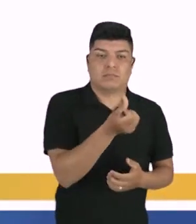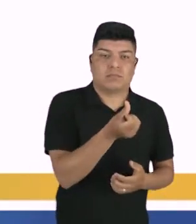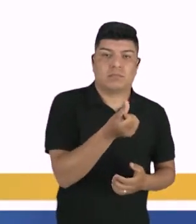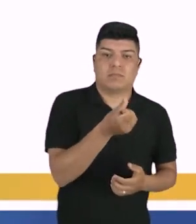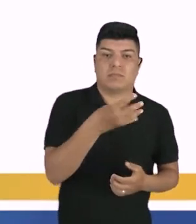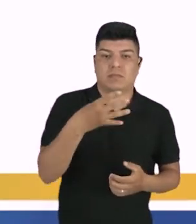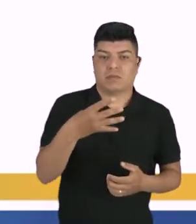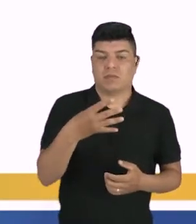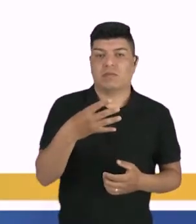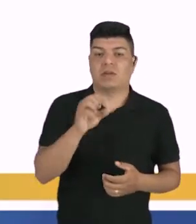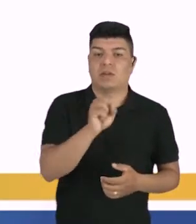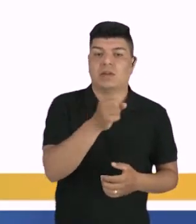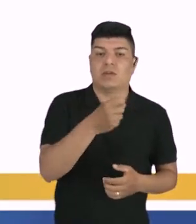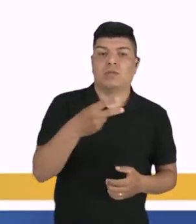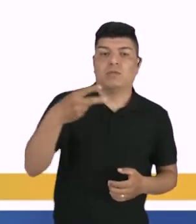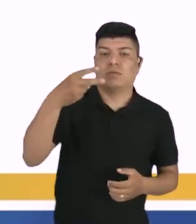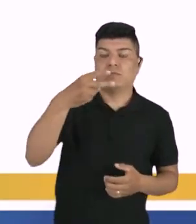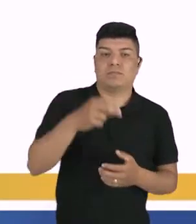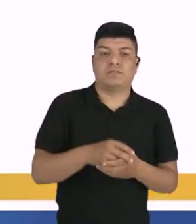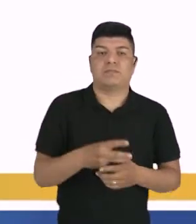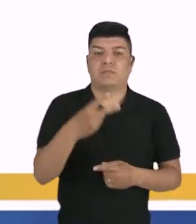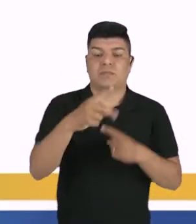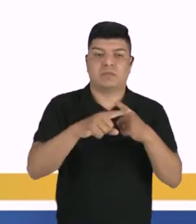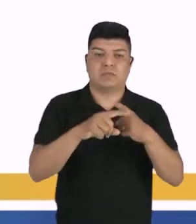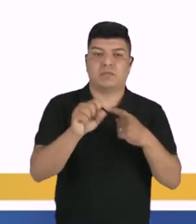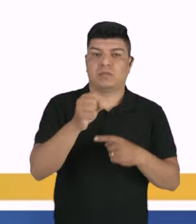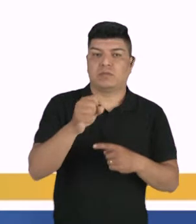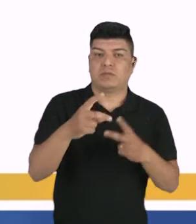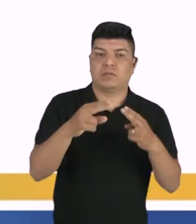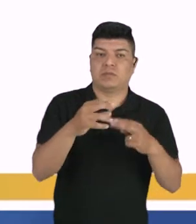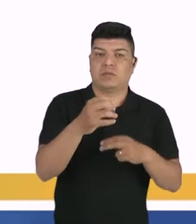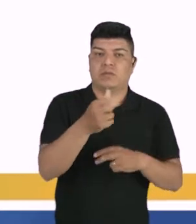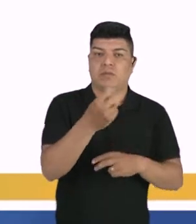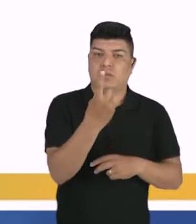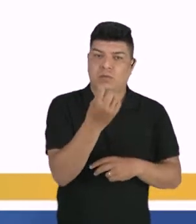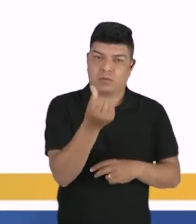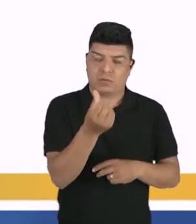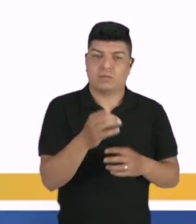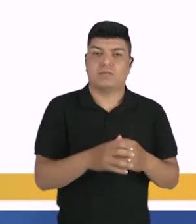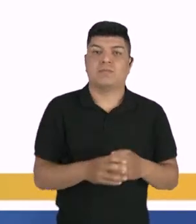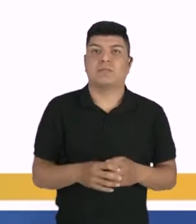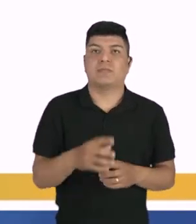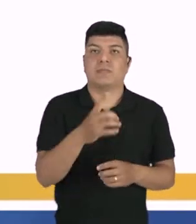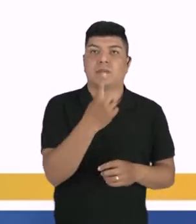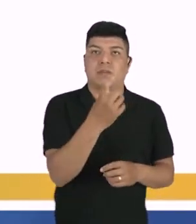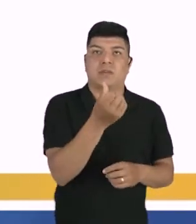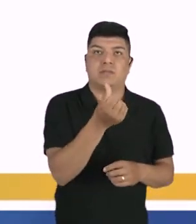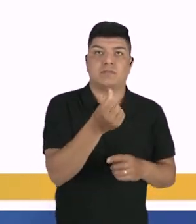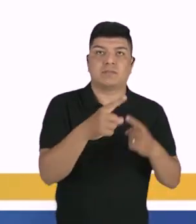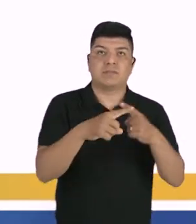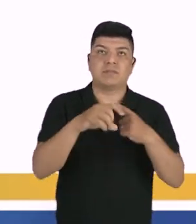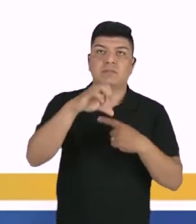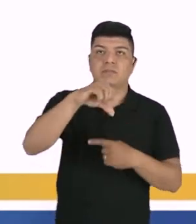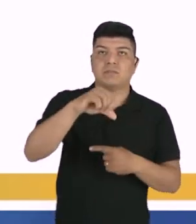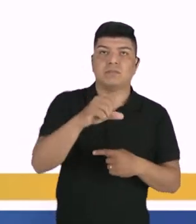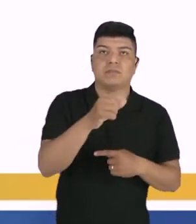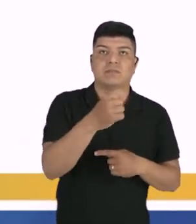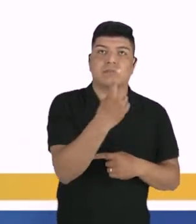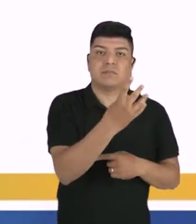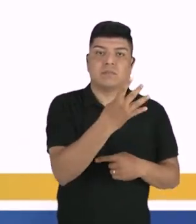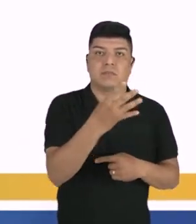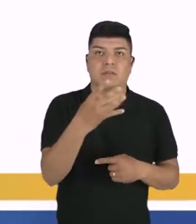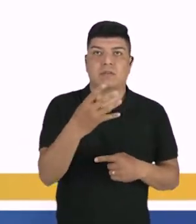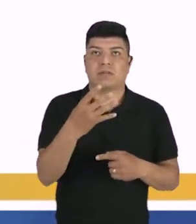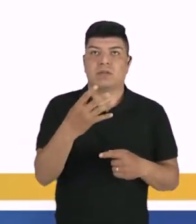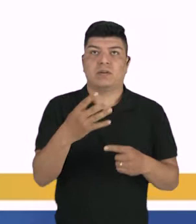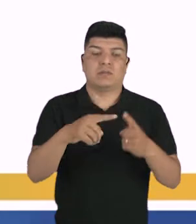que é 8 ao quadrado. 2 vezes 8, 16. 16 vezes 9, 144, mais 81.